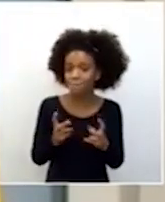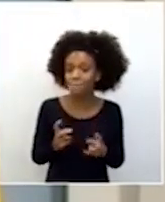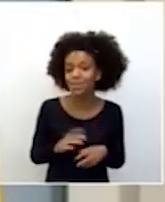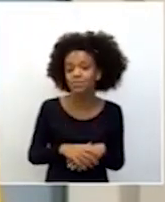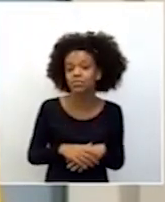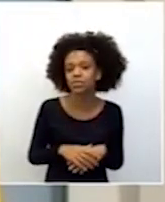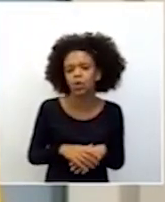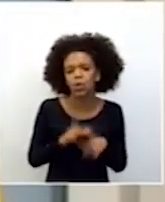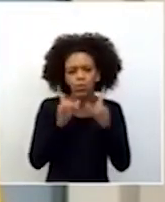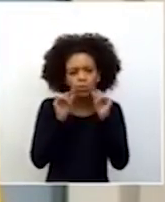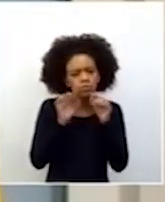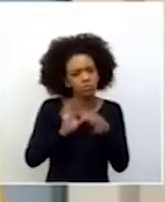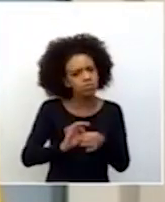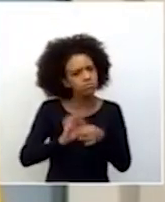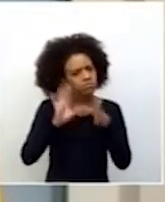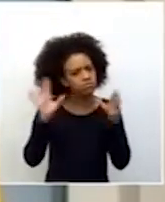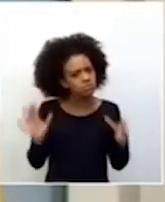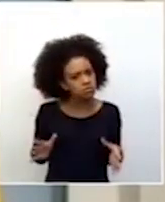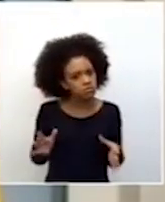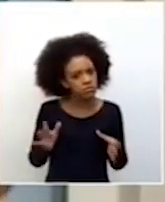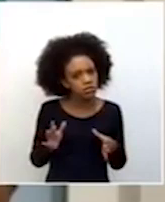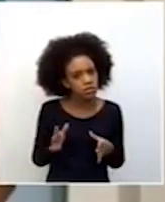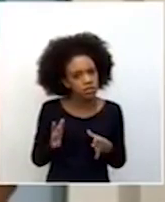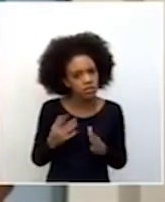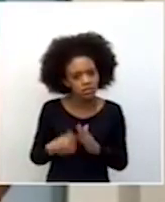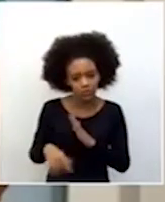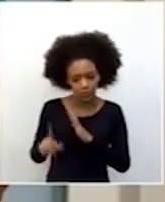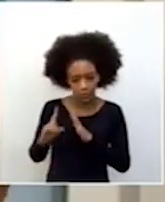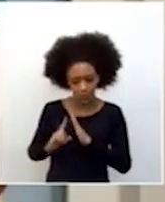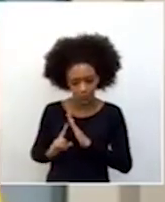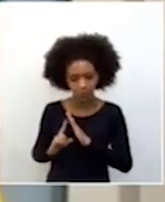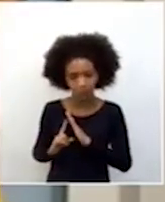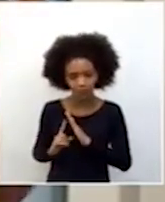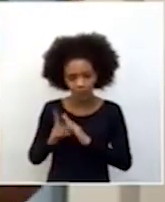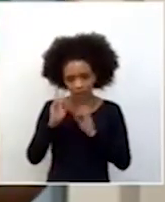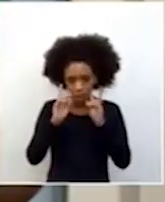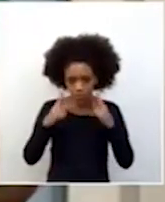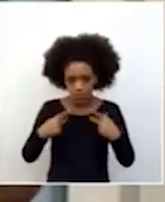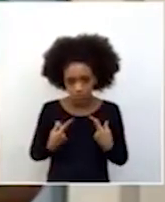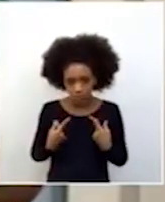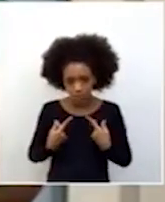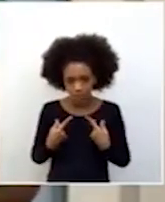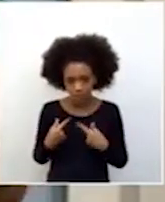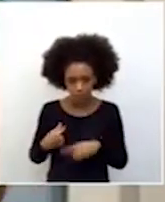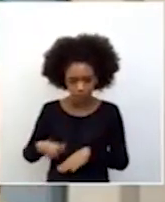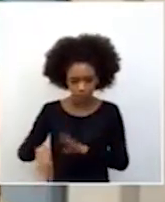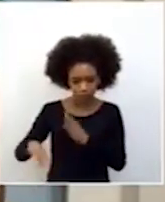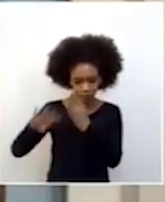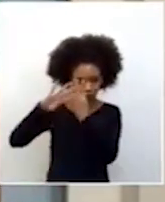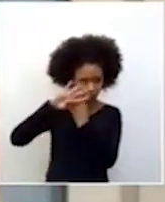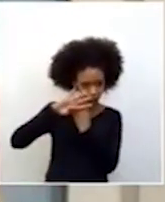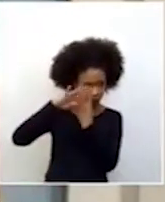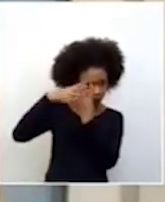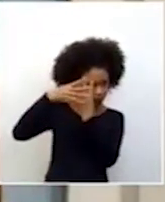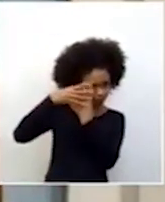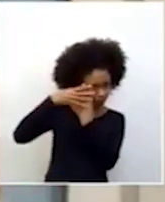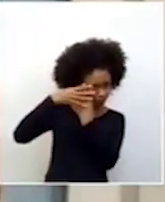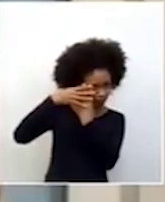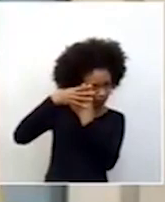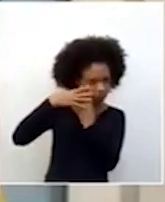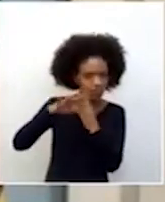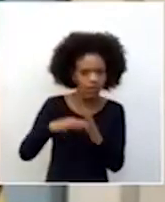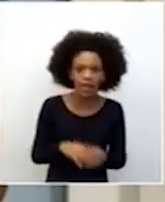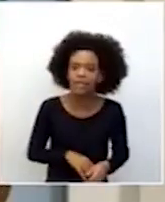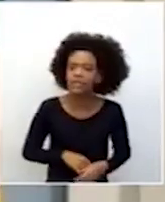os pássaros estão livres e o ser humano enjaulado, o ser humano engaiolado. Então, olha que ironia, sabe quando a